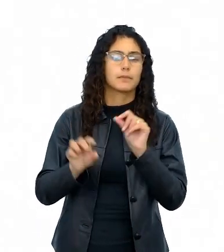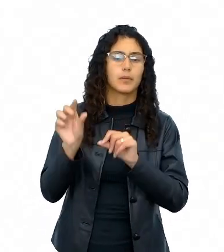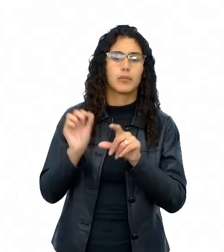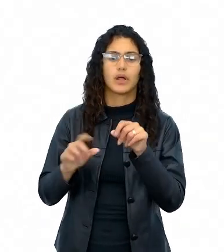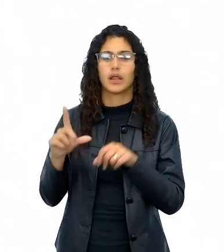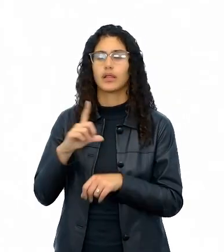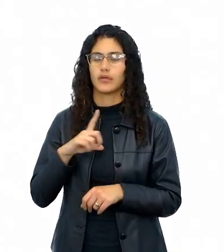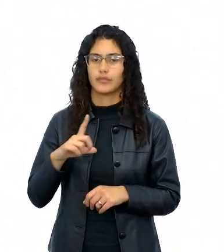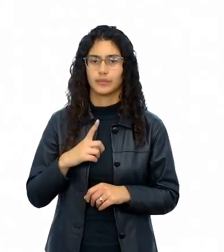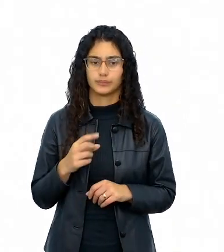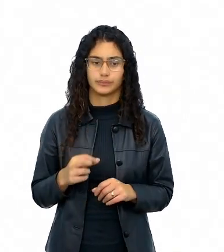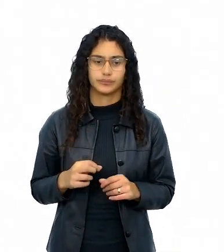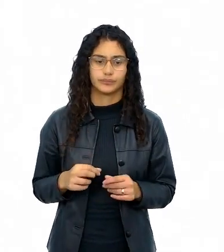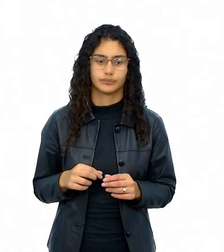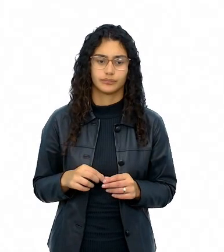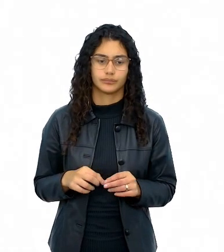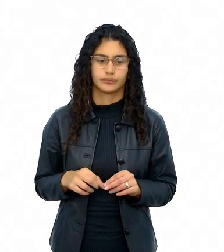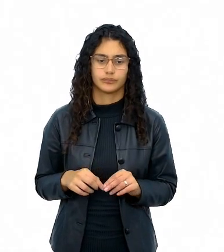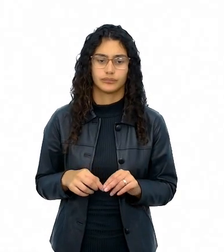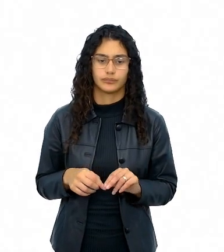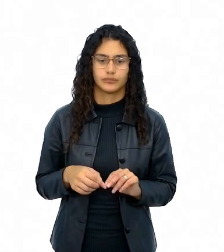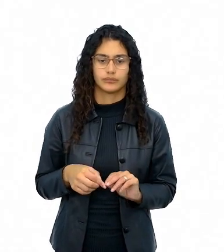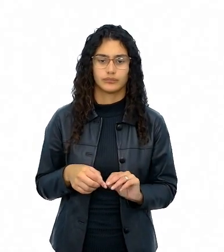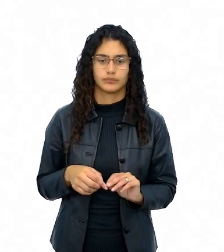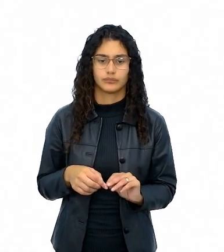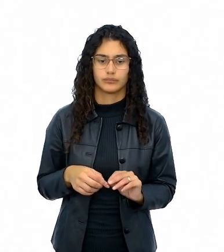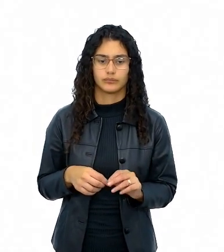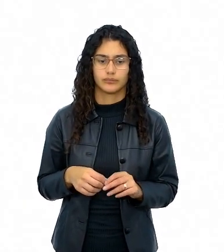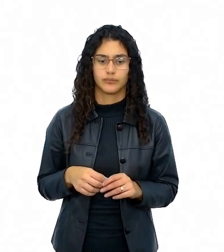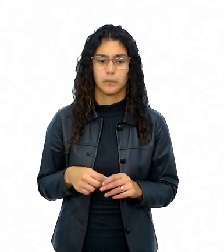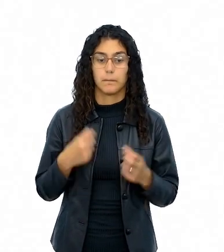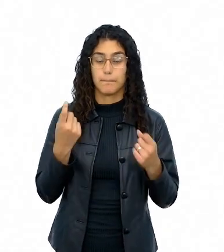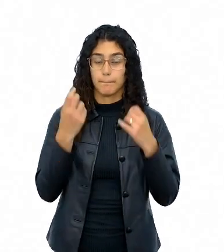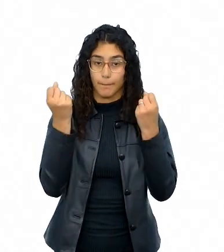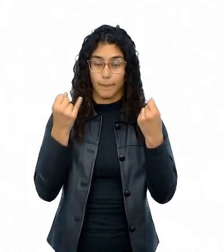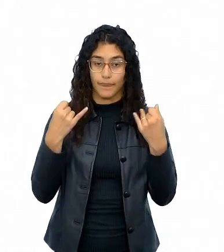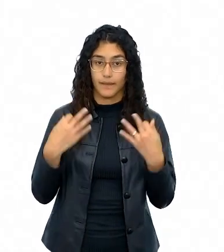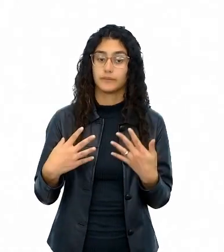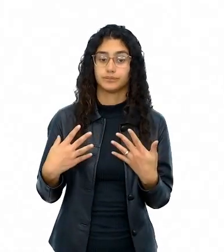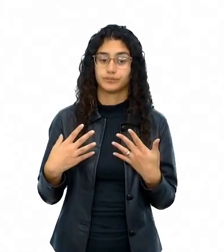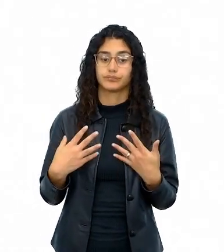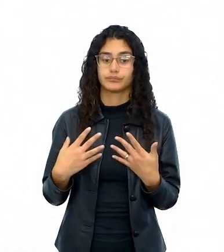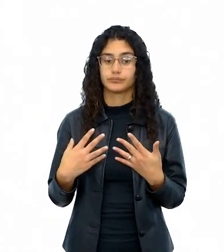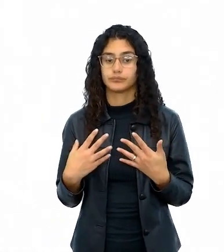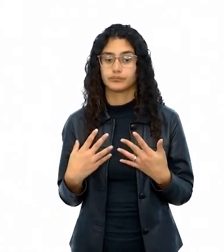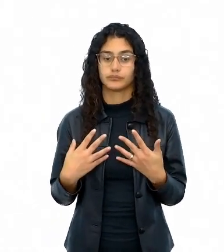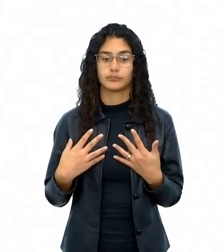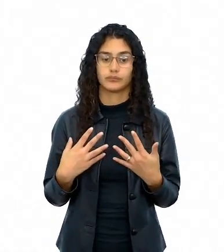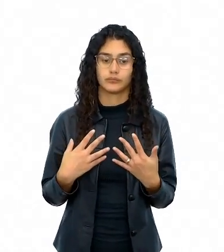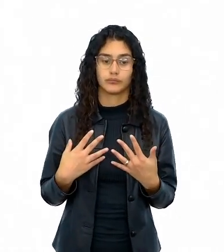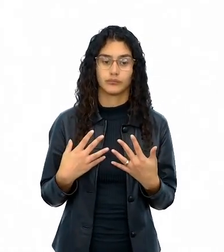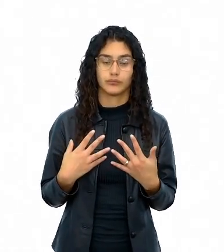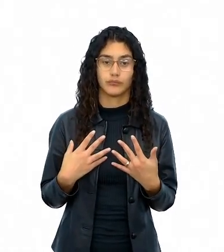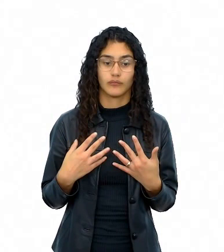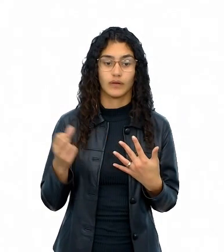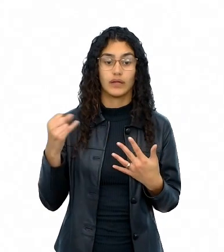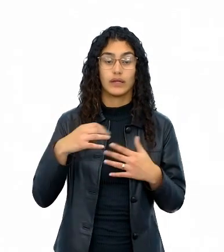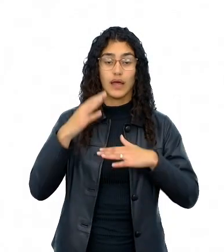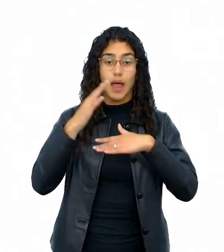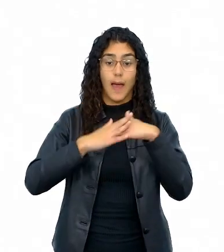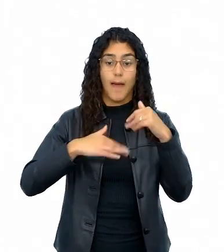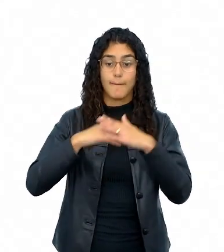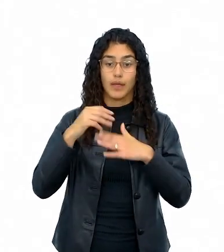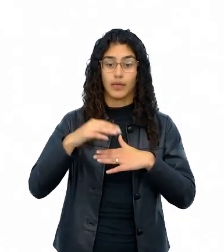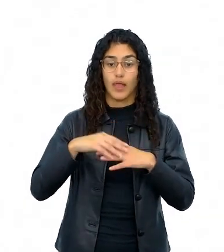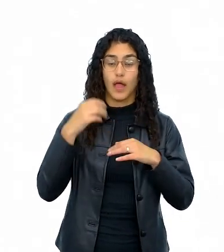recebeu. E aí foi aquilo que eu comentei, né, que se a habilidade vai